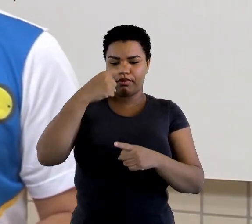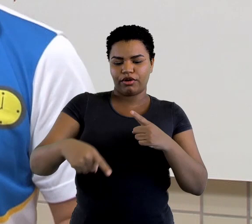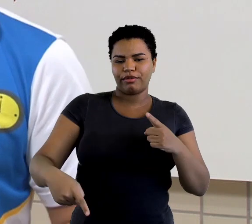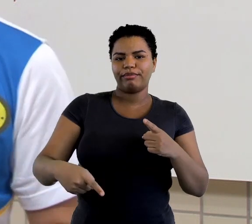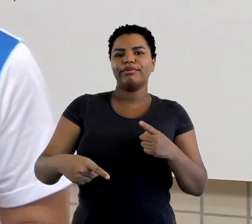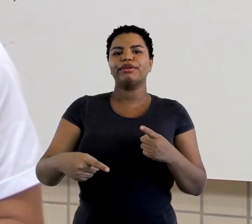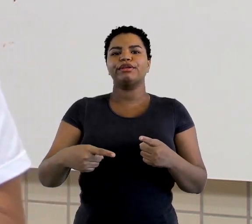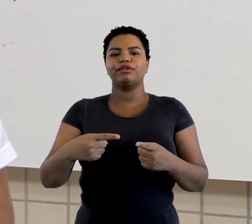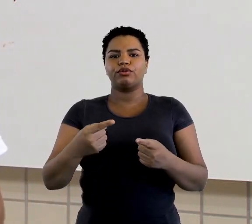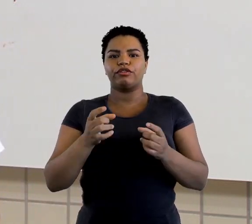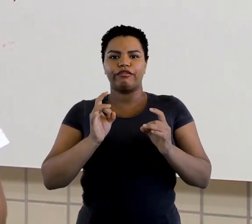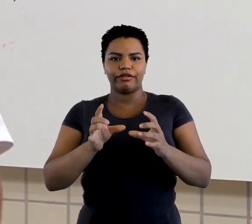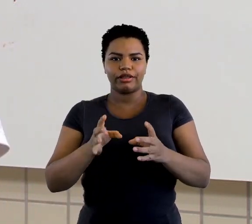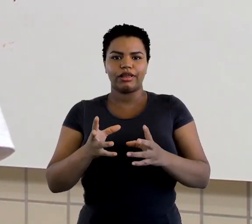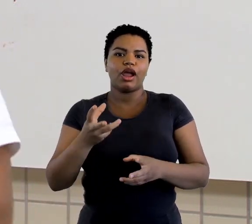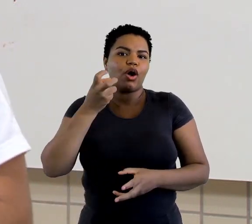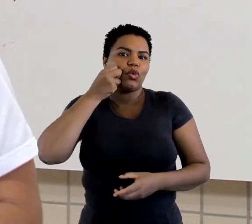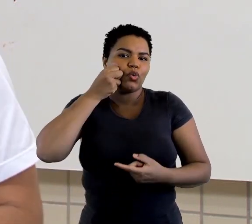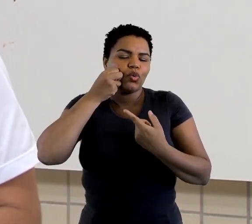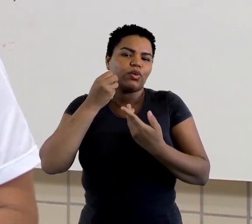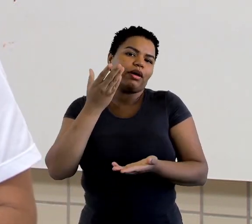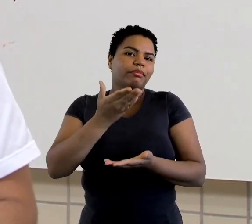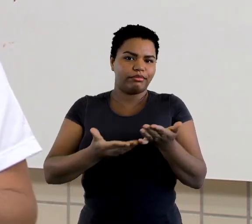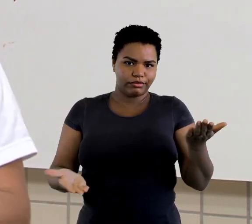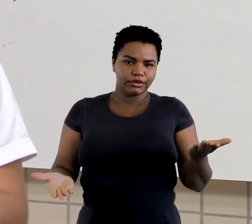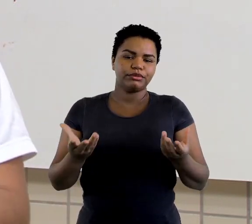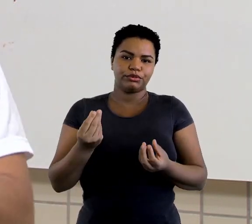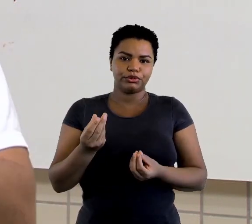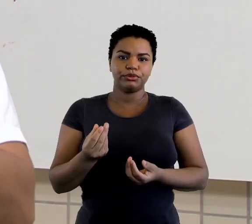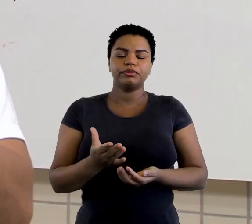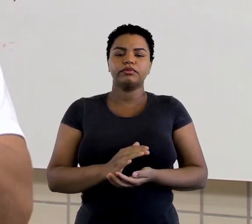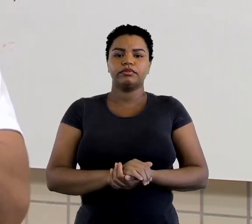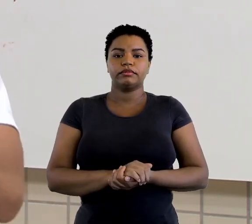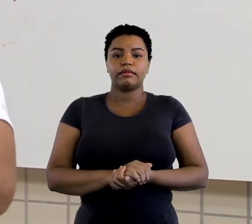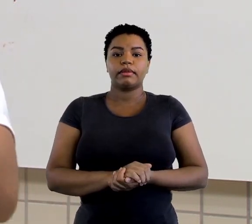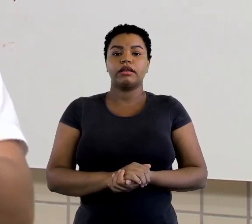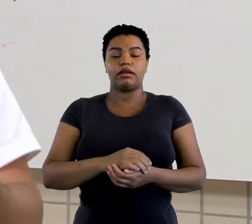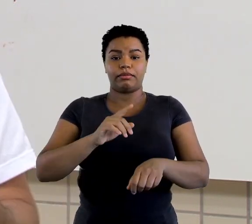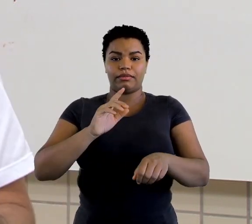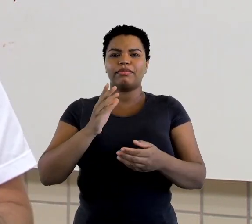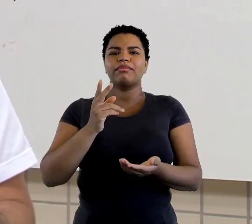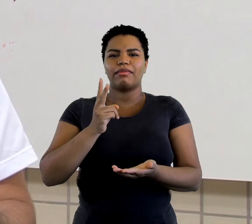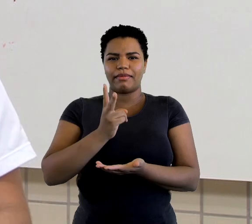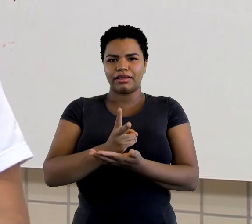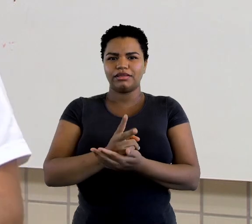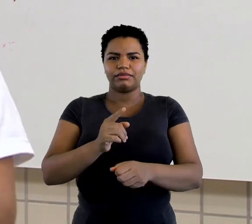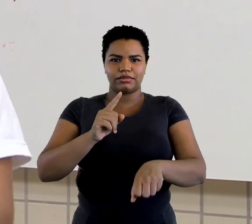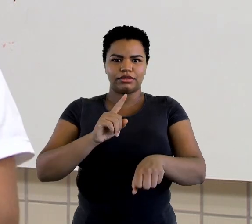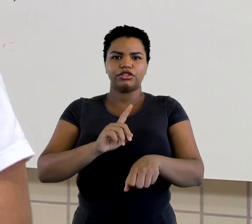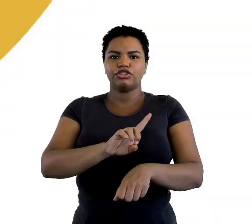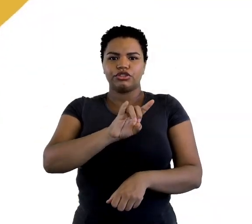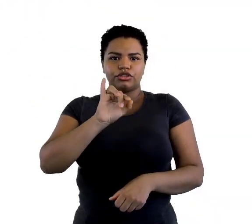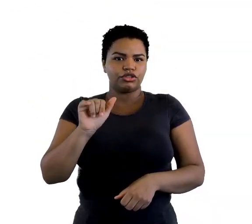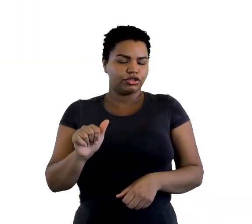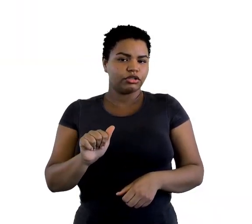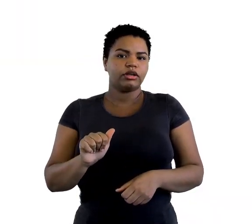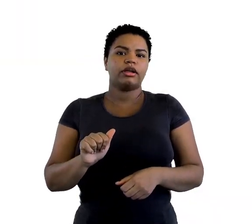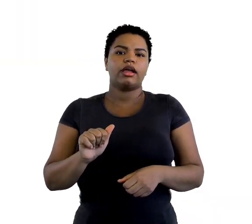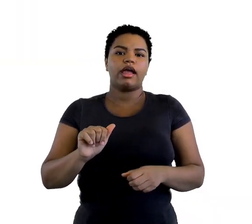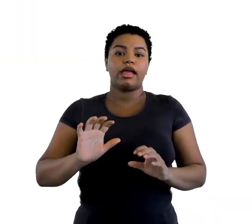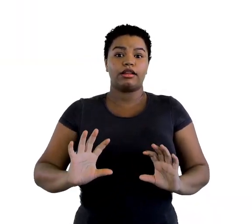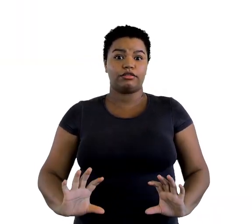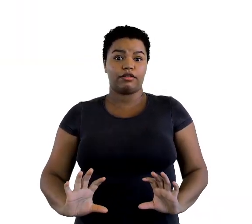colonos se rebelaram e, nessa mesma data, eles promoveram uma rebelião chamada a Festa